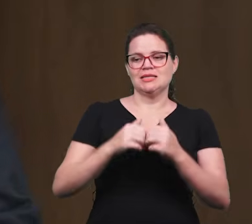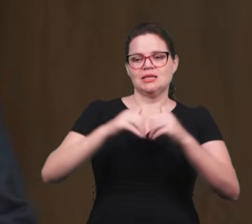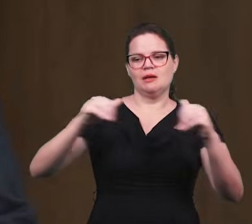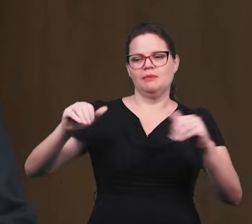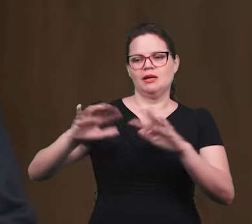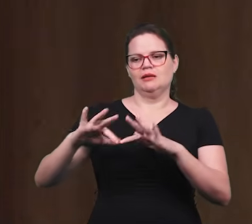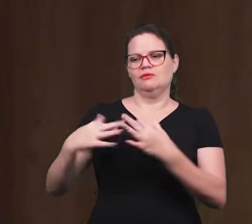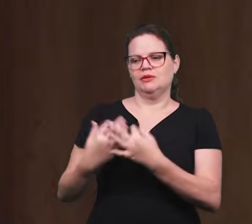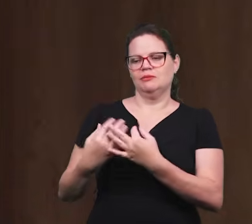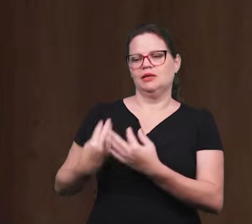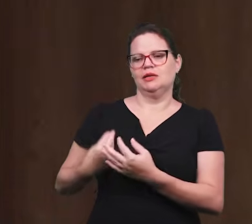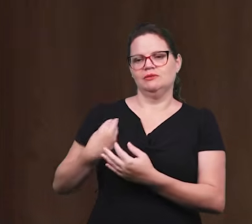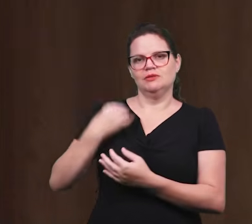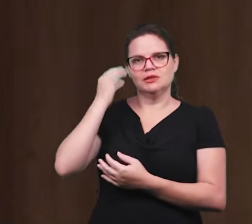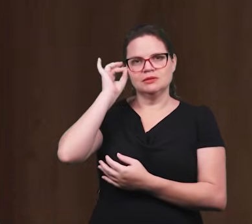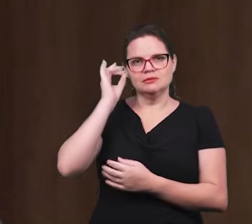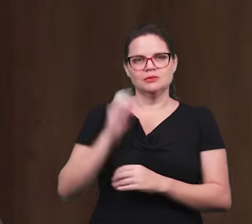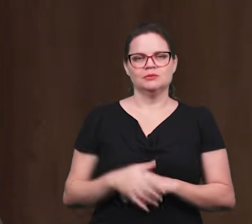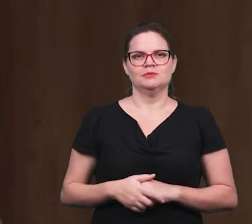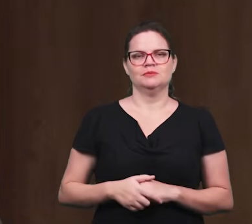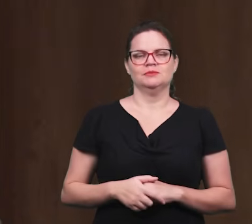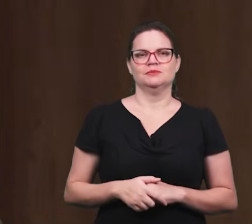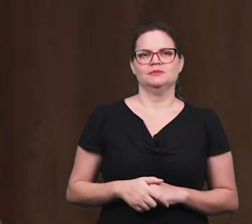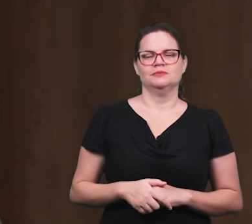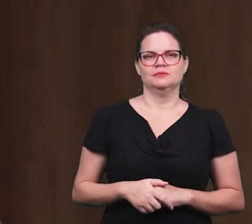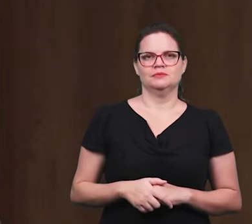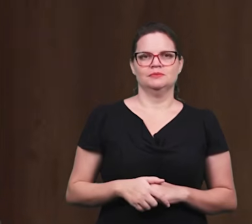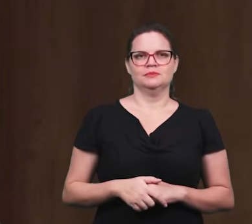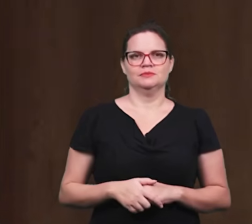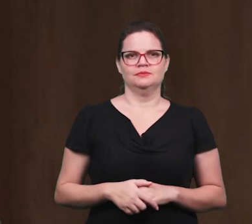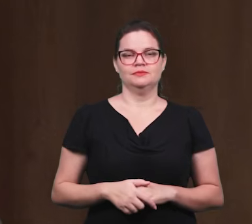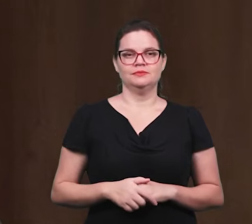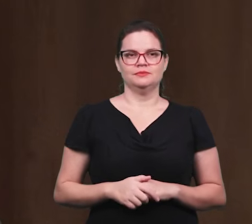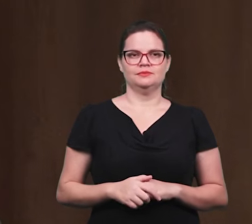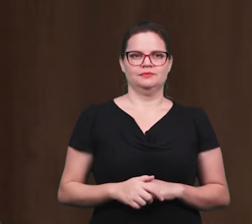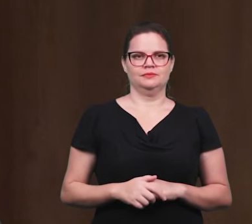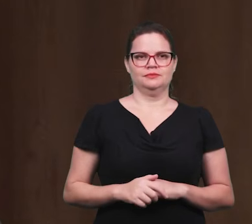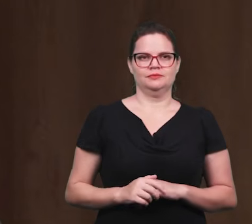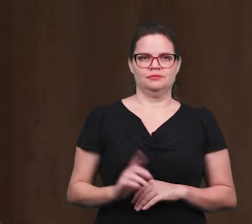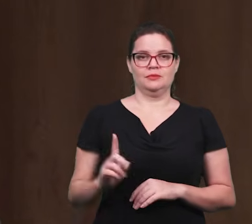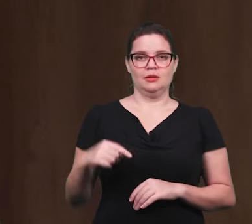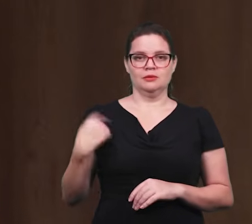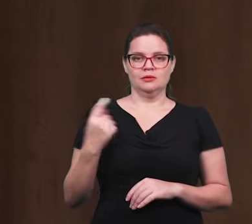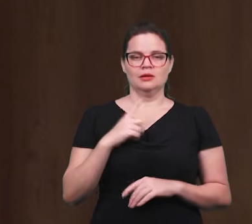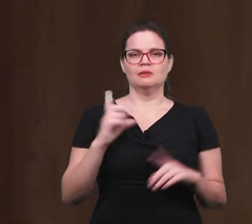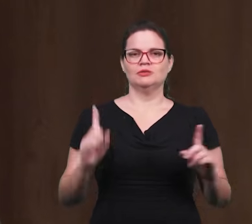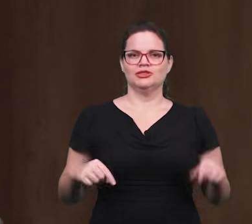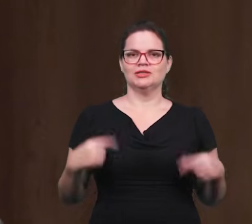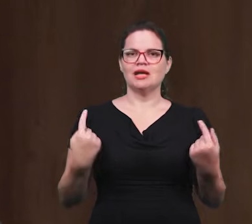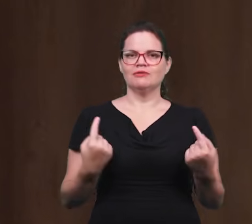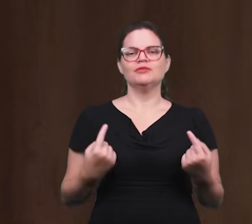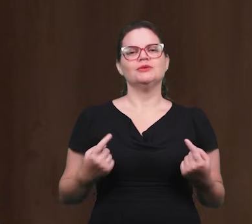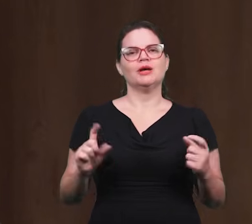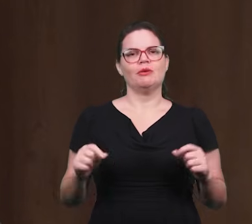espiritual? Pois é, meu irmão. O grande desafio é não separar.